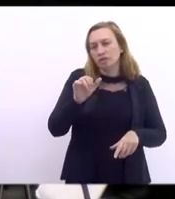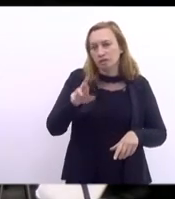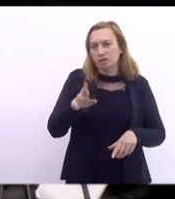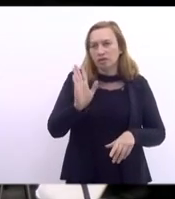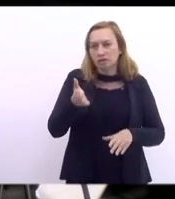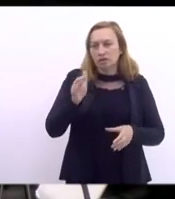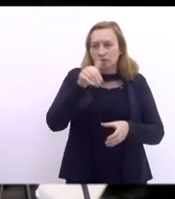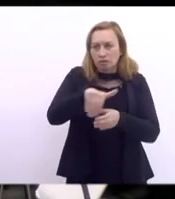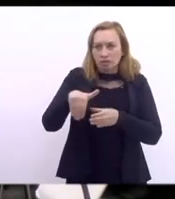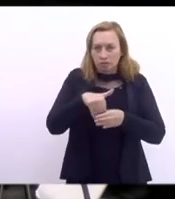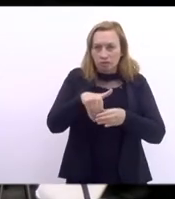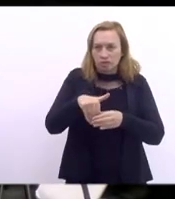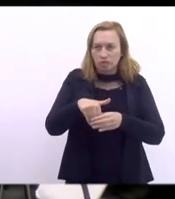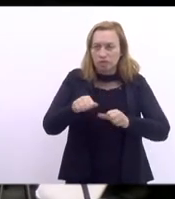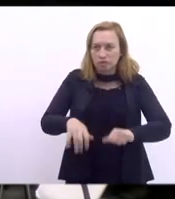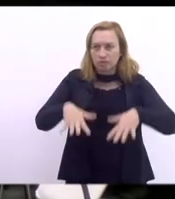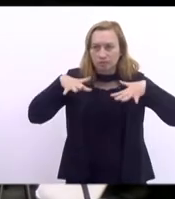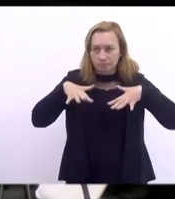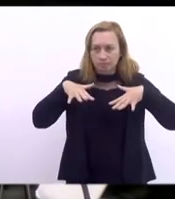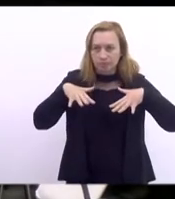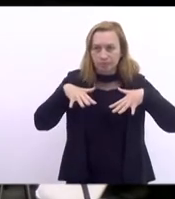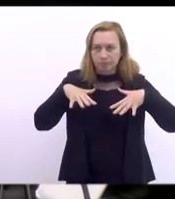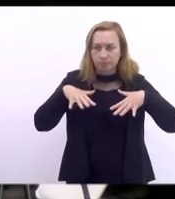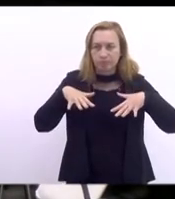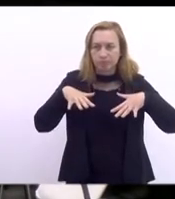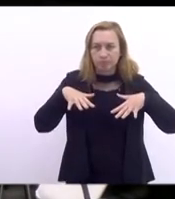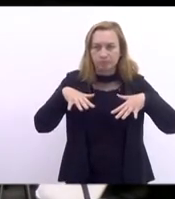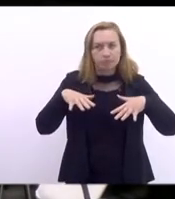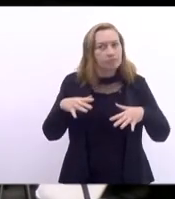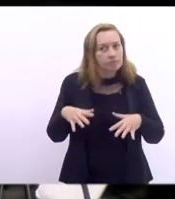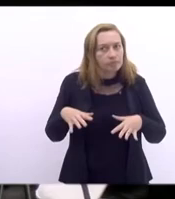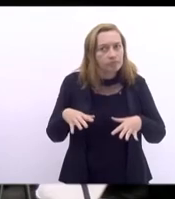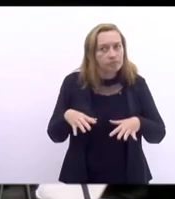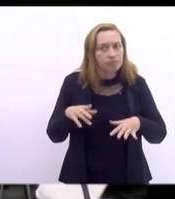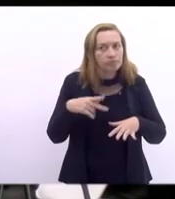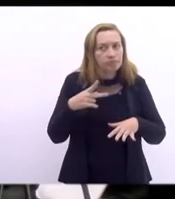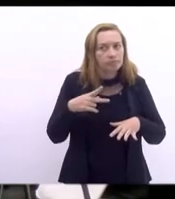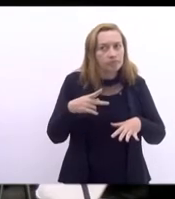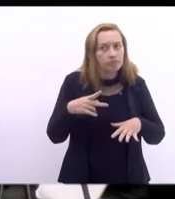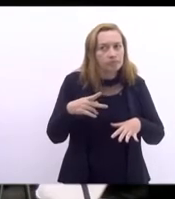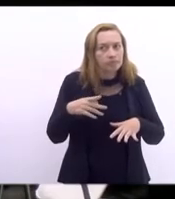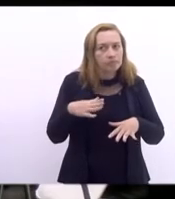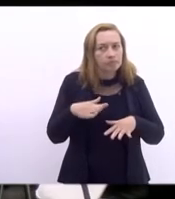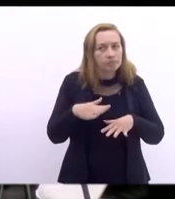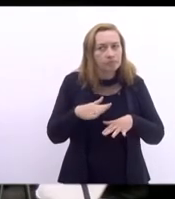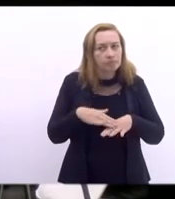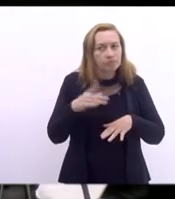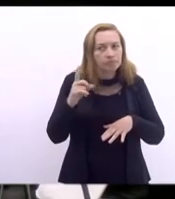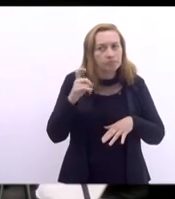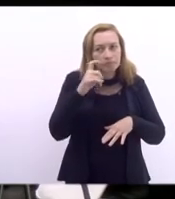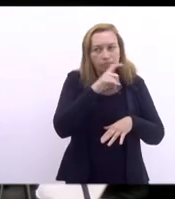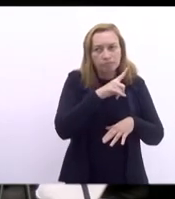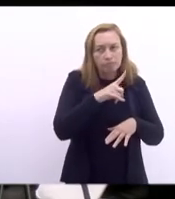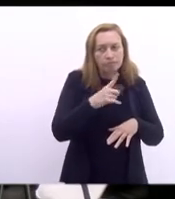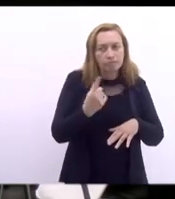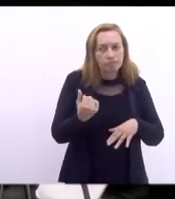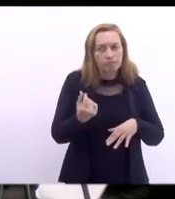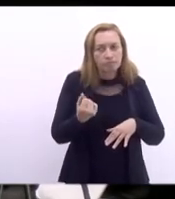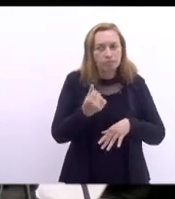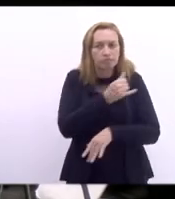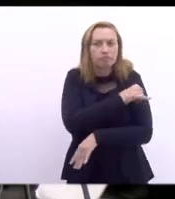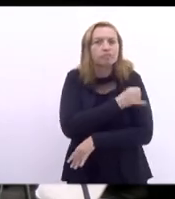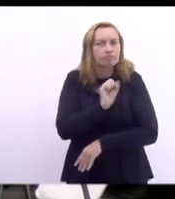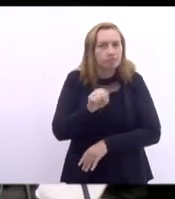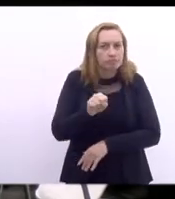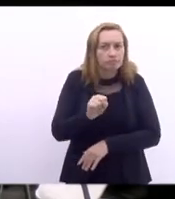com Voto no plenário a pena nós estamos falando de uma das operações mais lesivas para as contas Boca do Rio de Janeiro